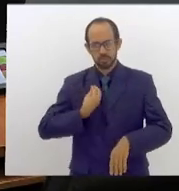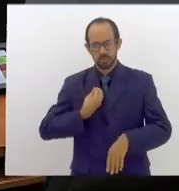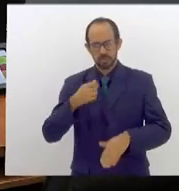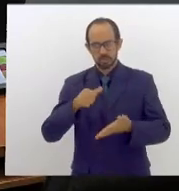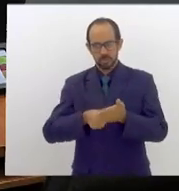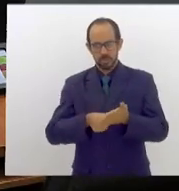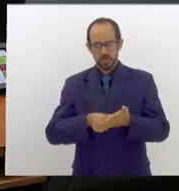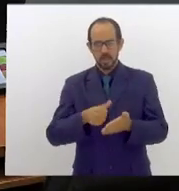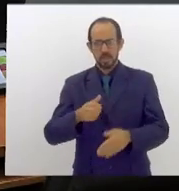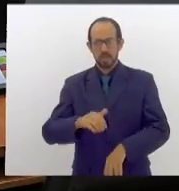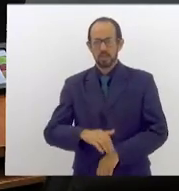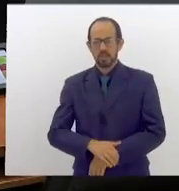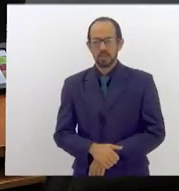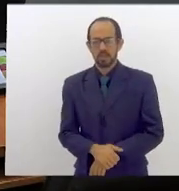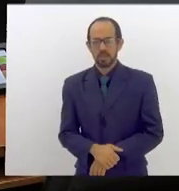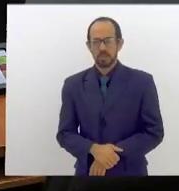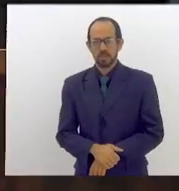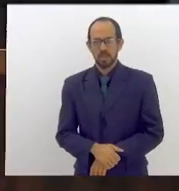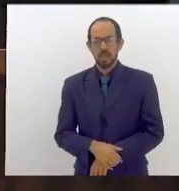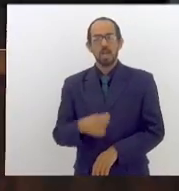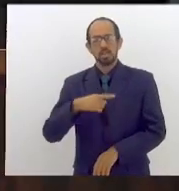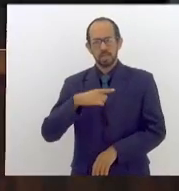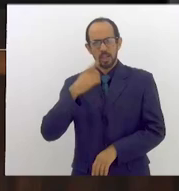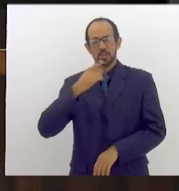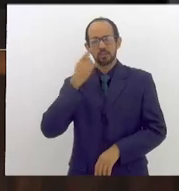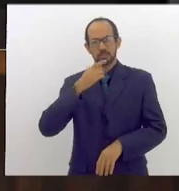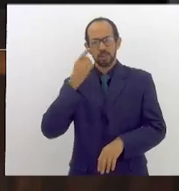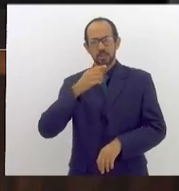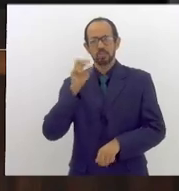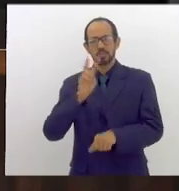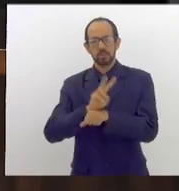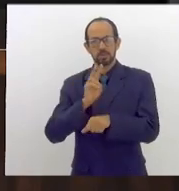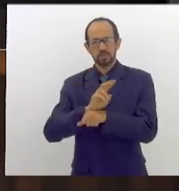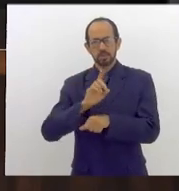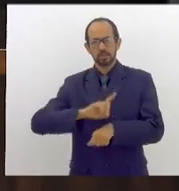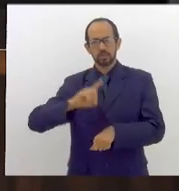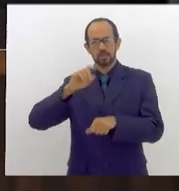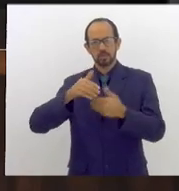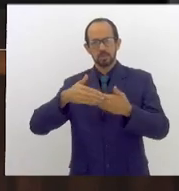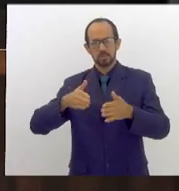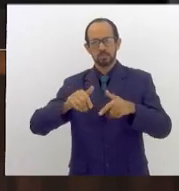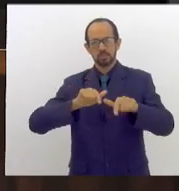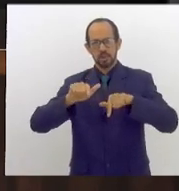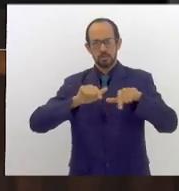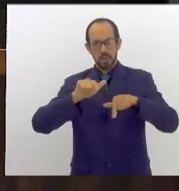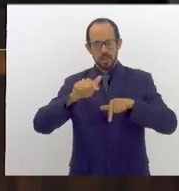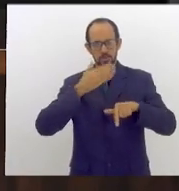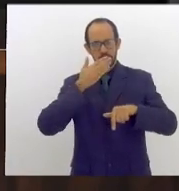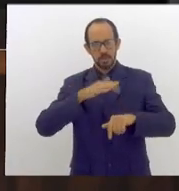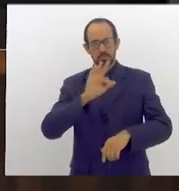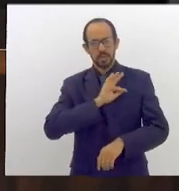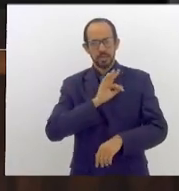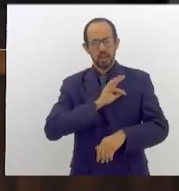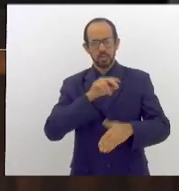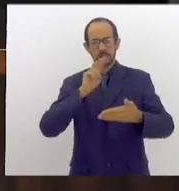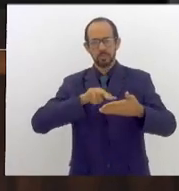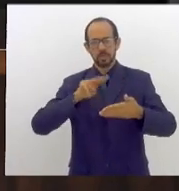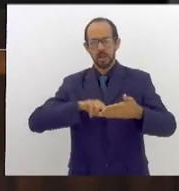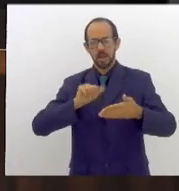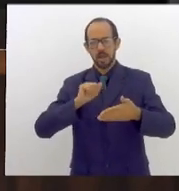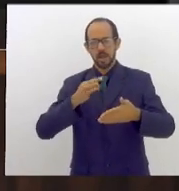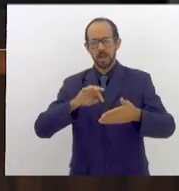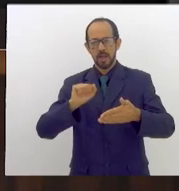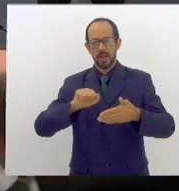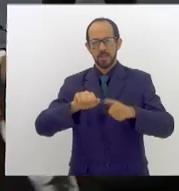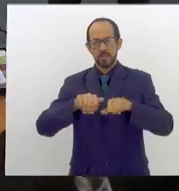Então vamos havendo meio legal sobre a proteção de Deus iniciamos nosso trabalho a presidência convida a deputada Marta Rocha fazer a leitura data